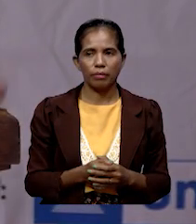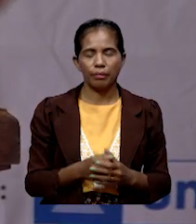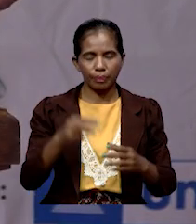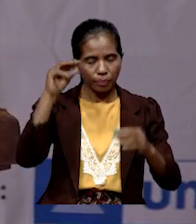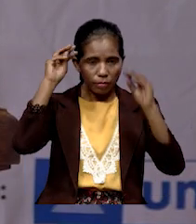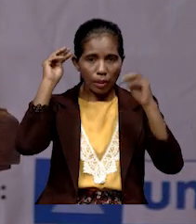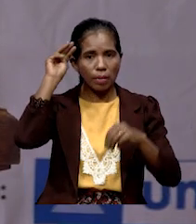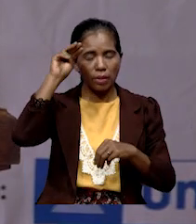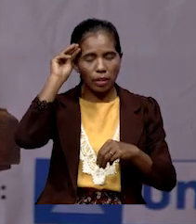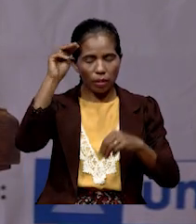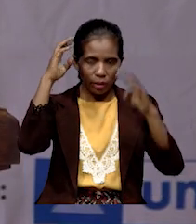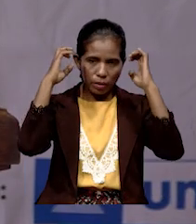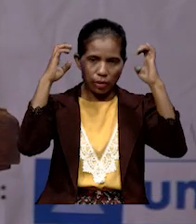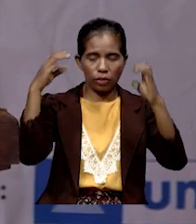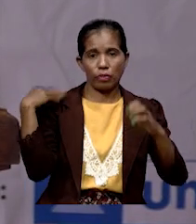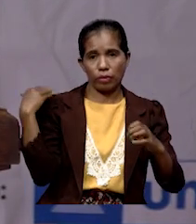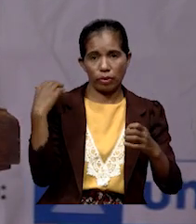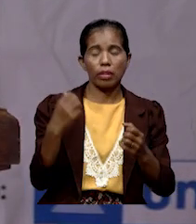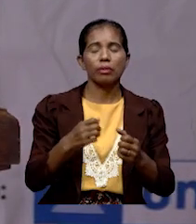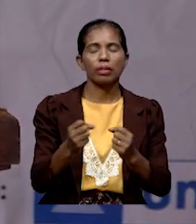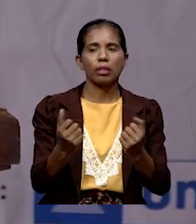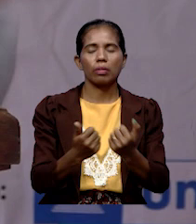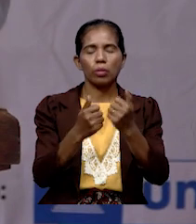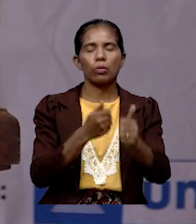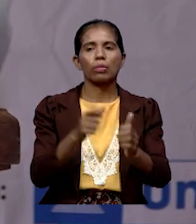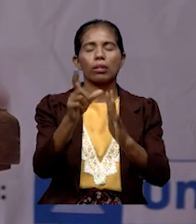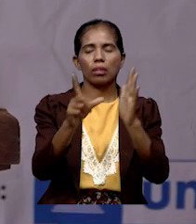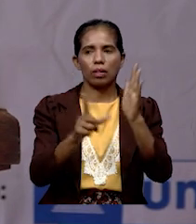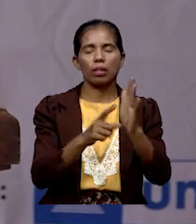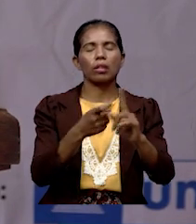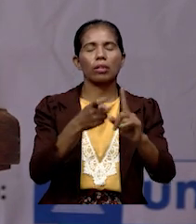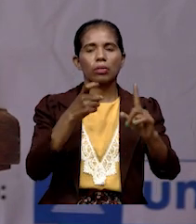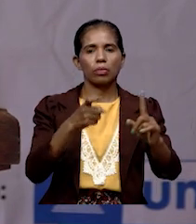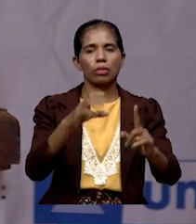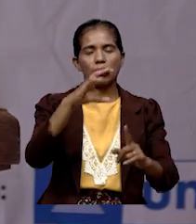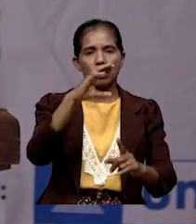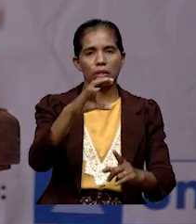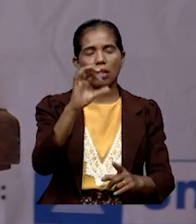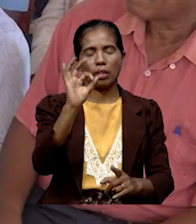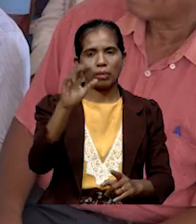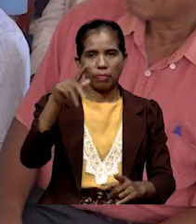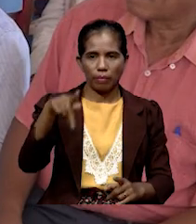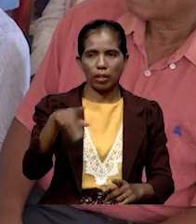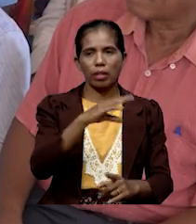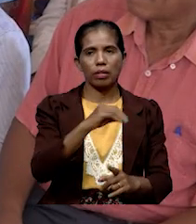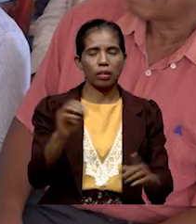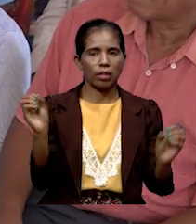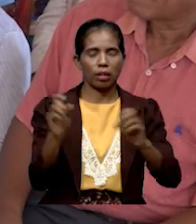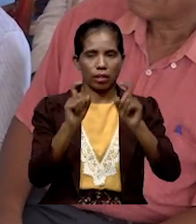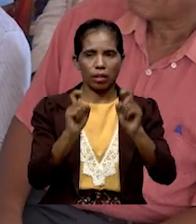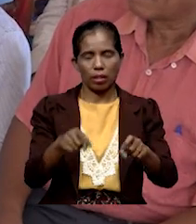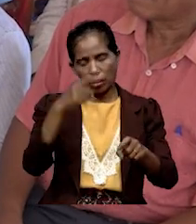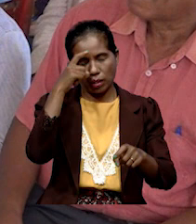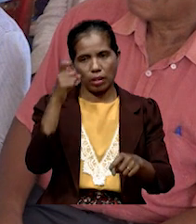Desporto, Armindo Maia Hatete Katak, tuir lei husi Comissão Função Público, reforma ne la obrigatório, tang